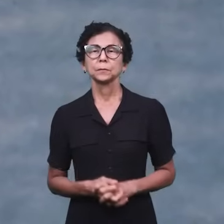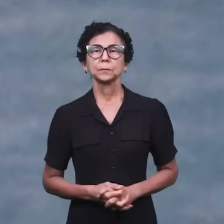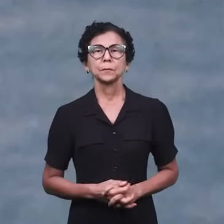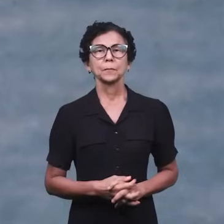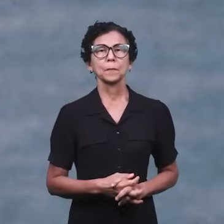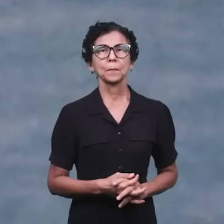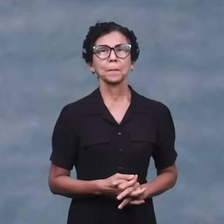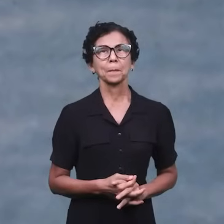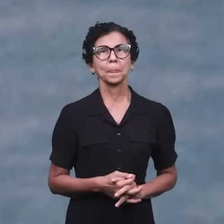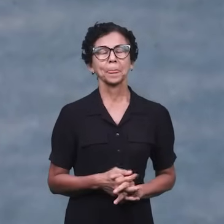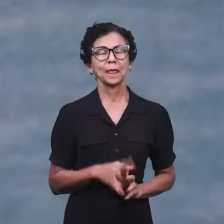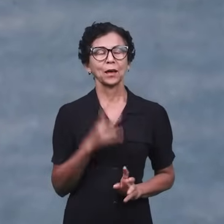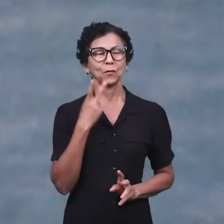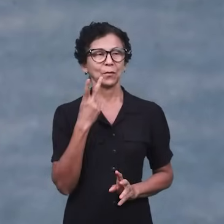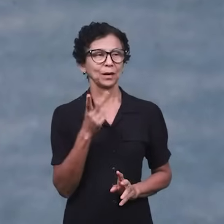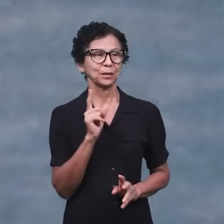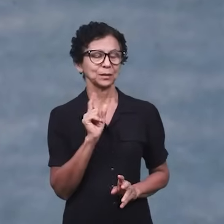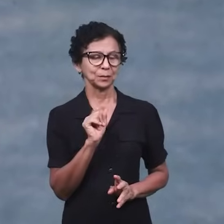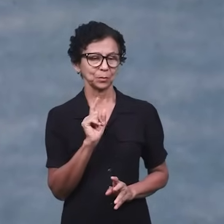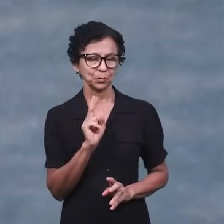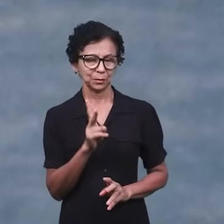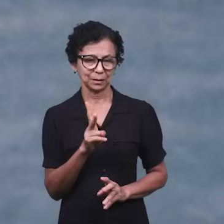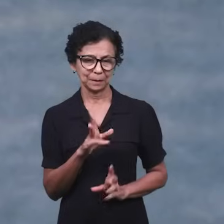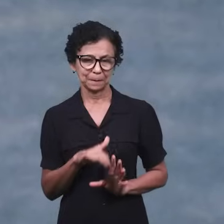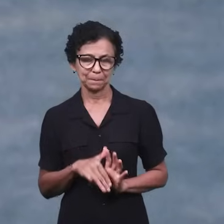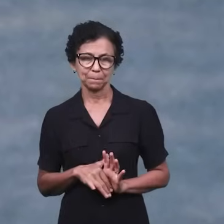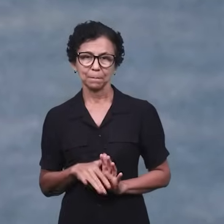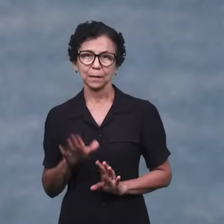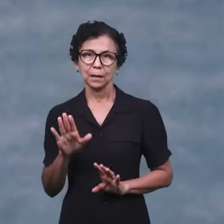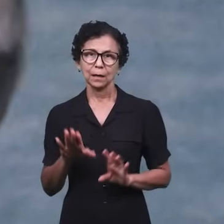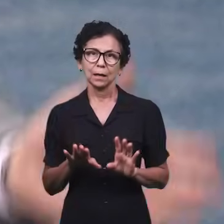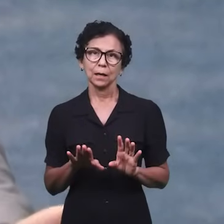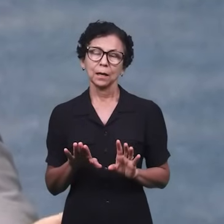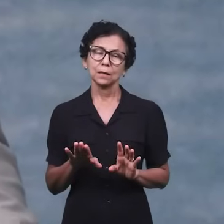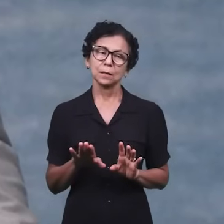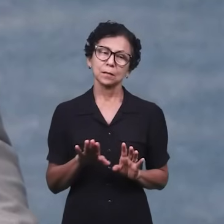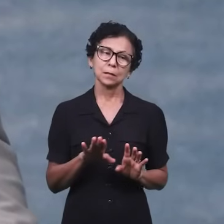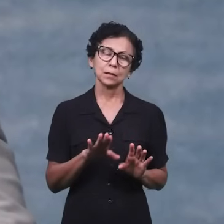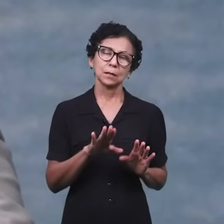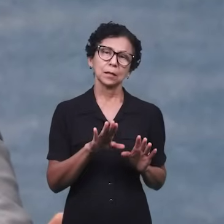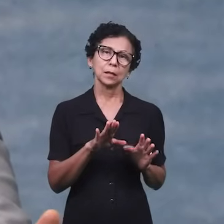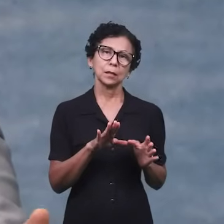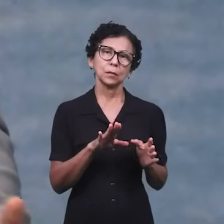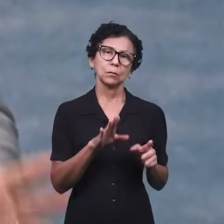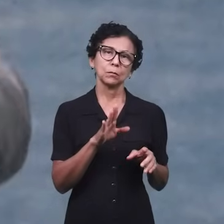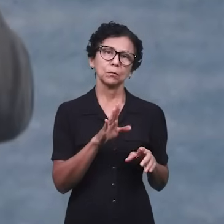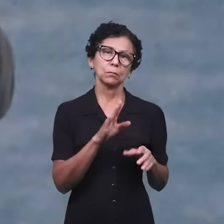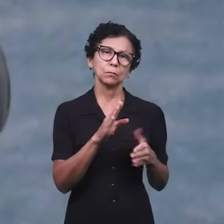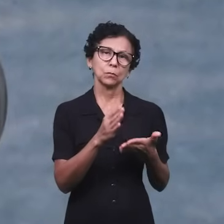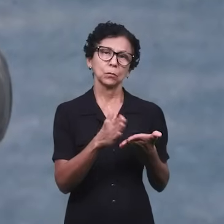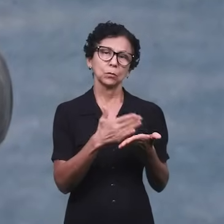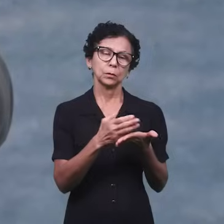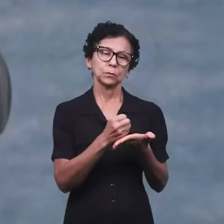eu costumo dizer o seguinte Às vezes você tem um um material 99% eh dentro da palavra e